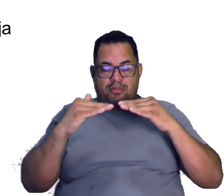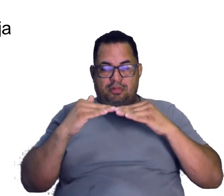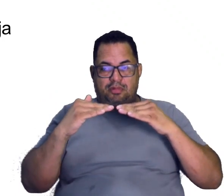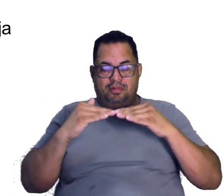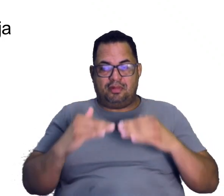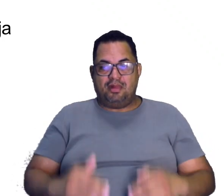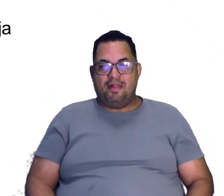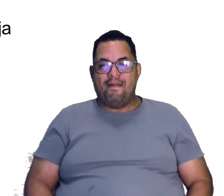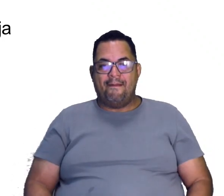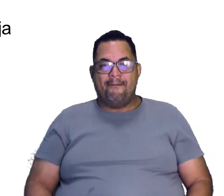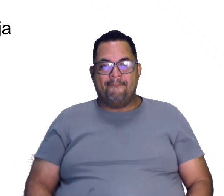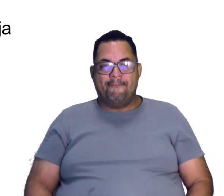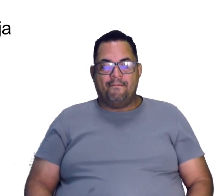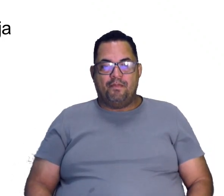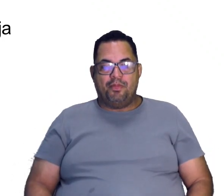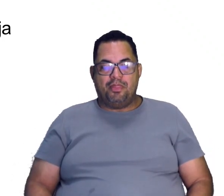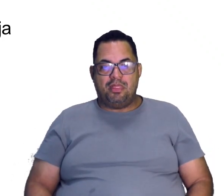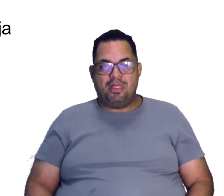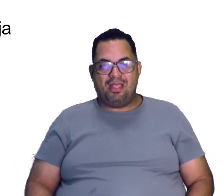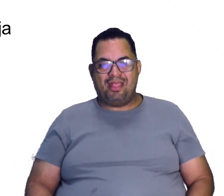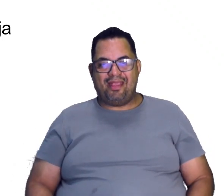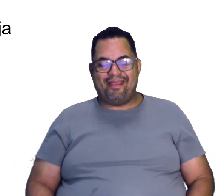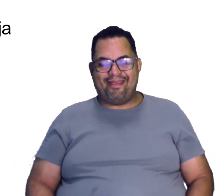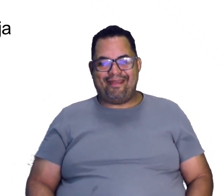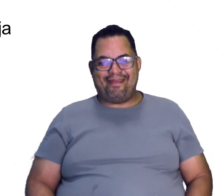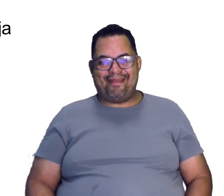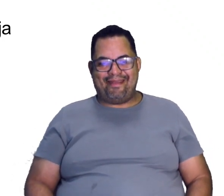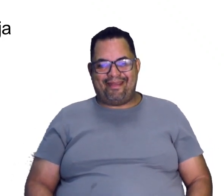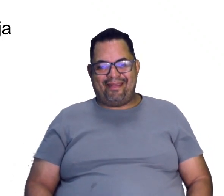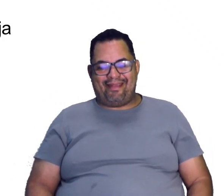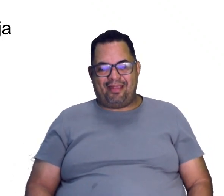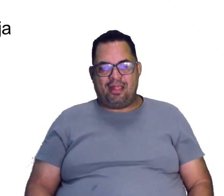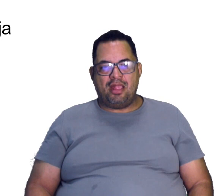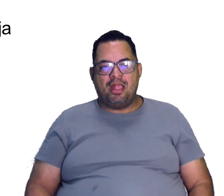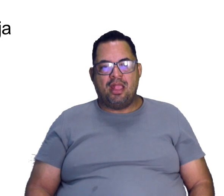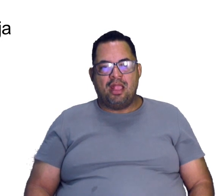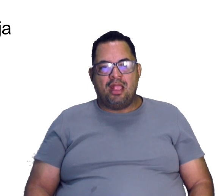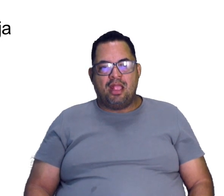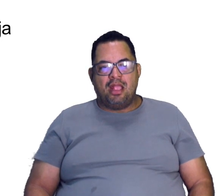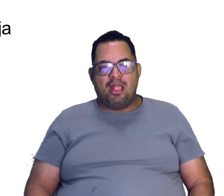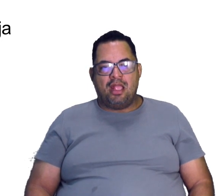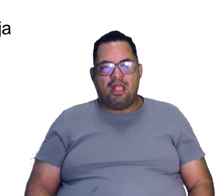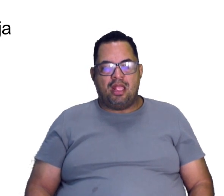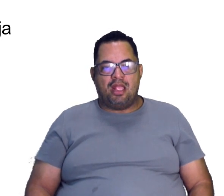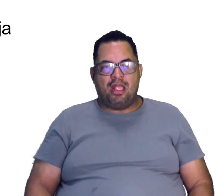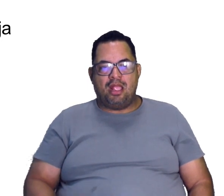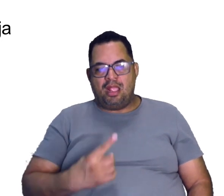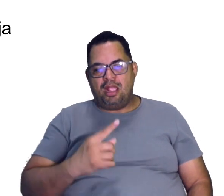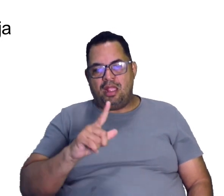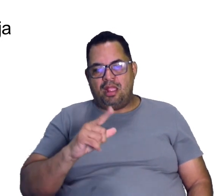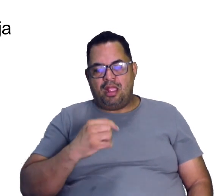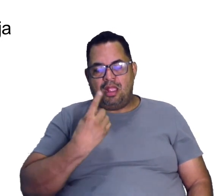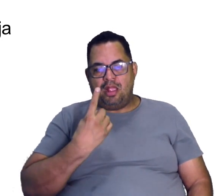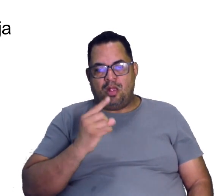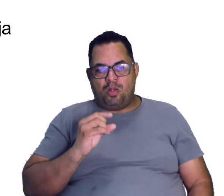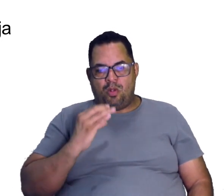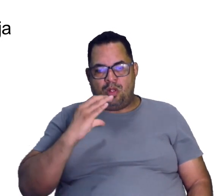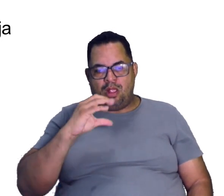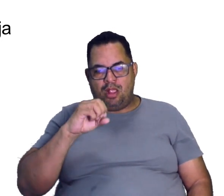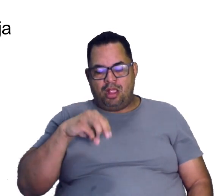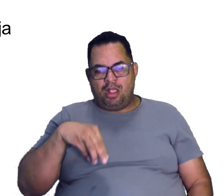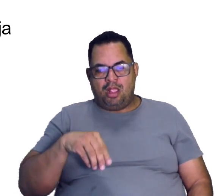são equivalentes. Então, se eu tenho 1 decímetro cúbico, é o mesmo que eu ter 1 litro, que equivale a